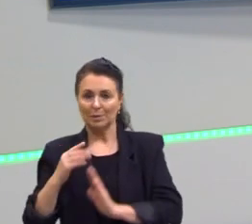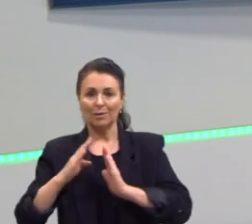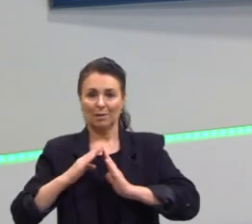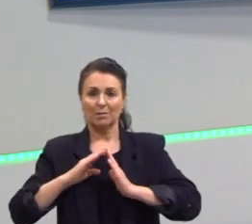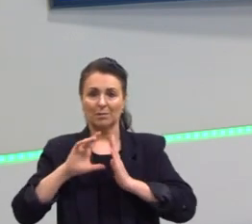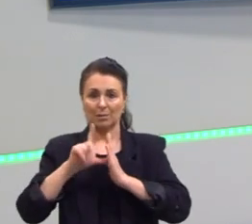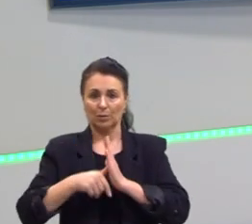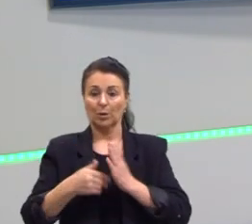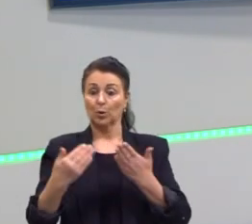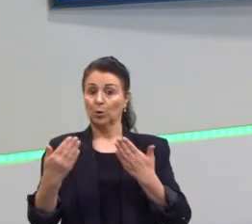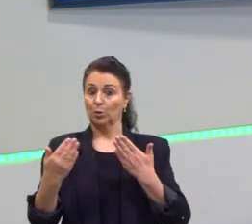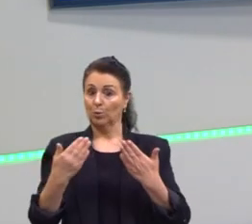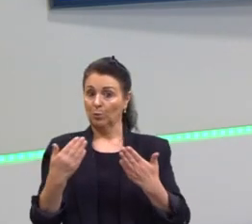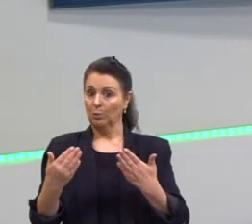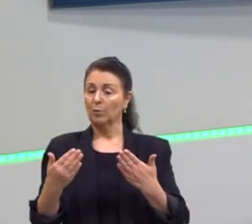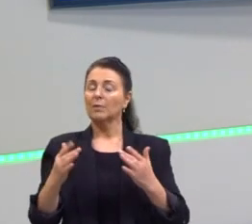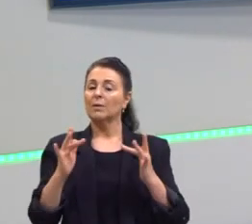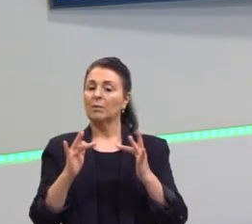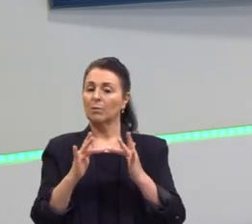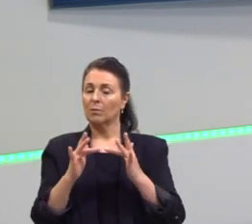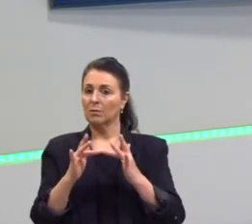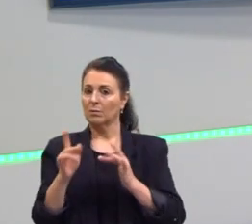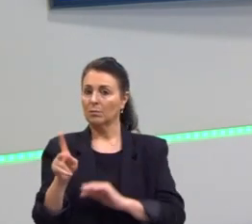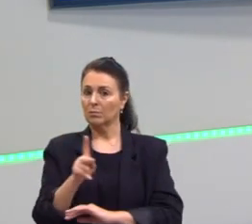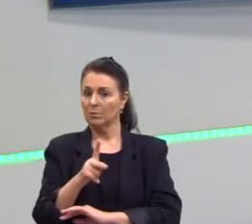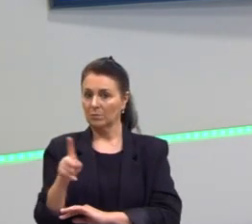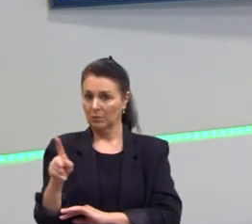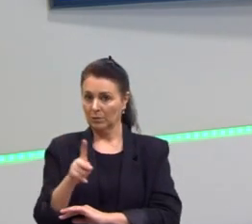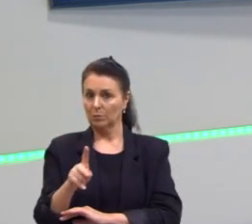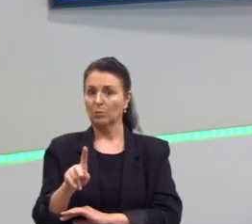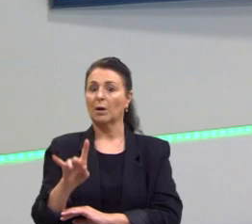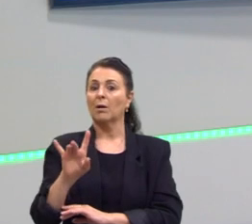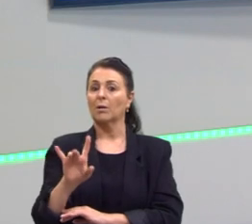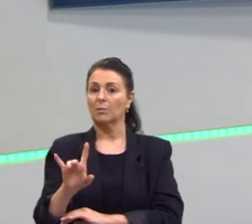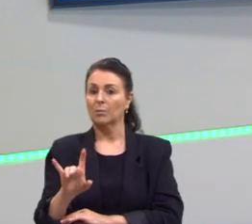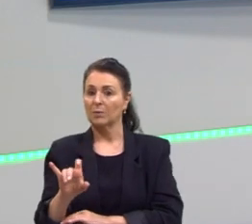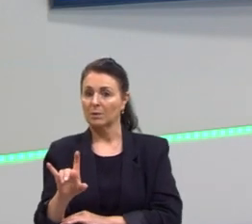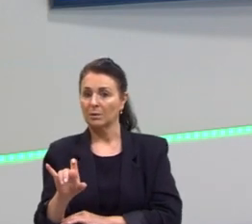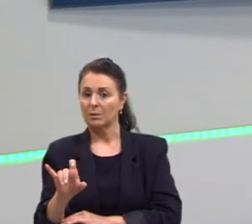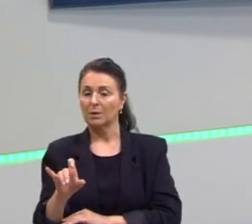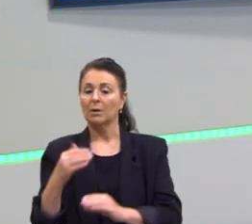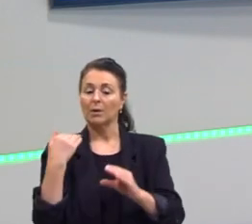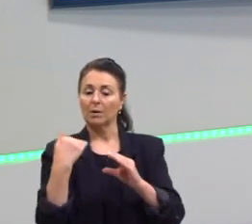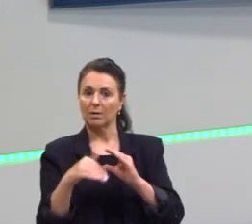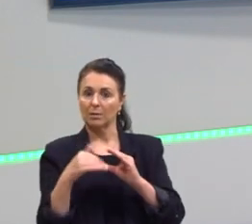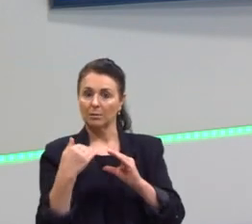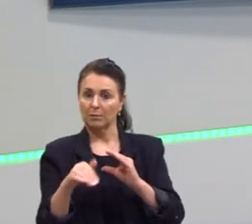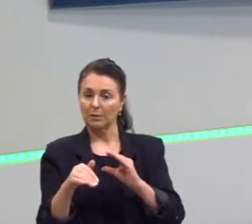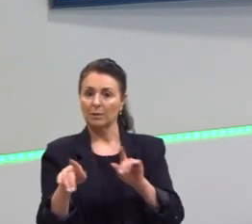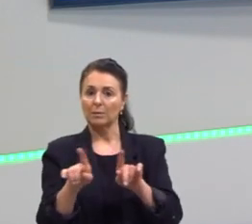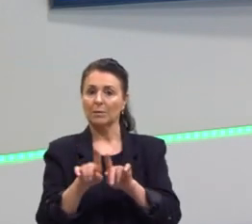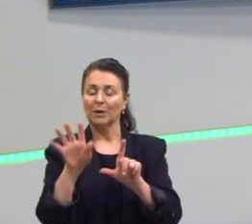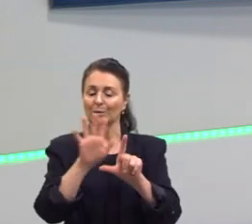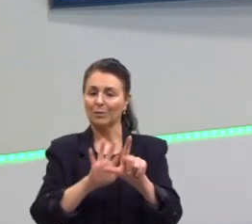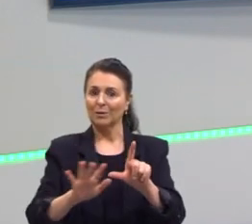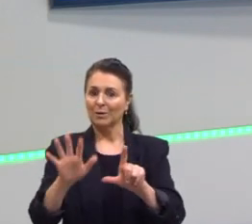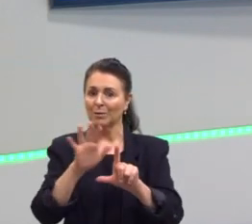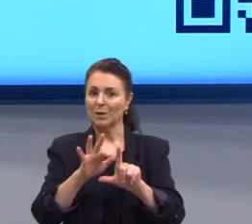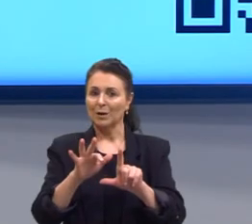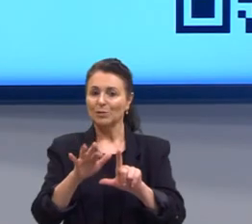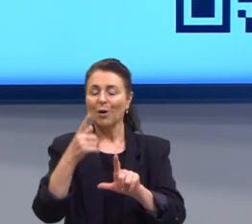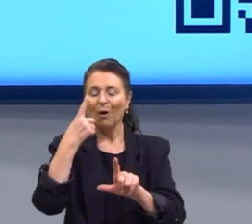qualquer dúvida vocês podem entrar em contato pelo Instagram e também pelo e-mail e ali no QR Code